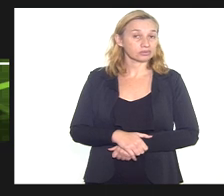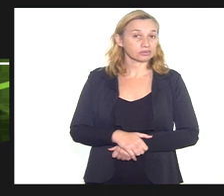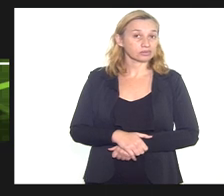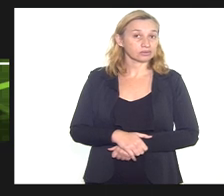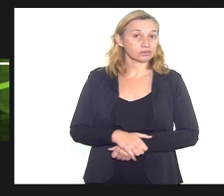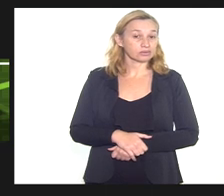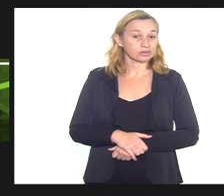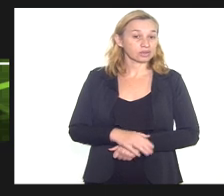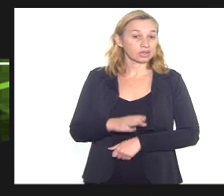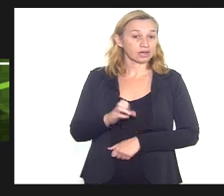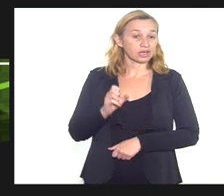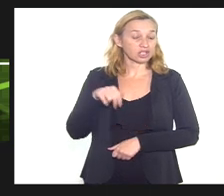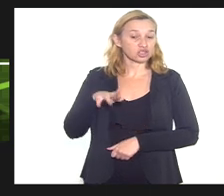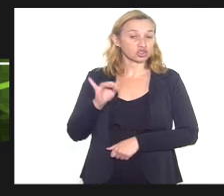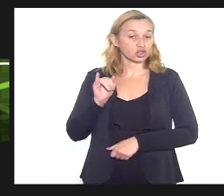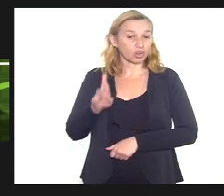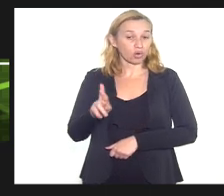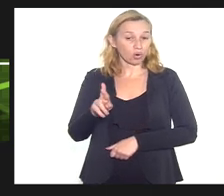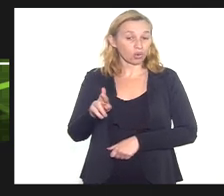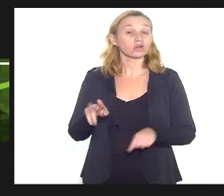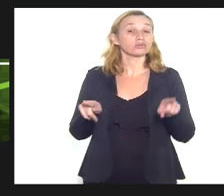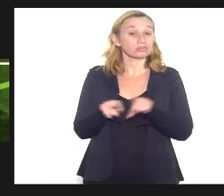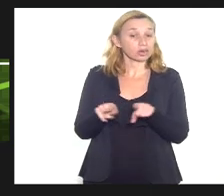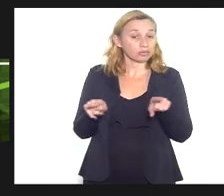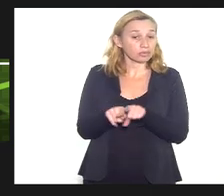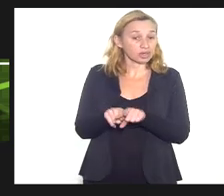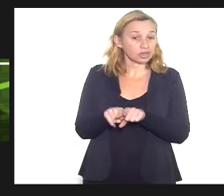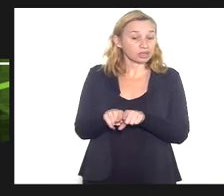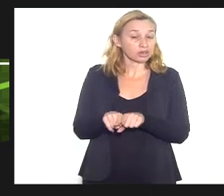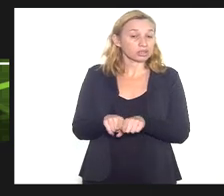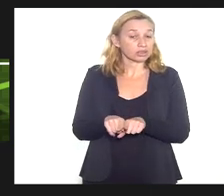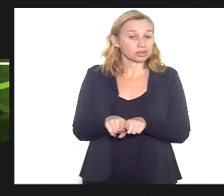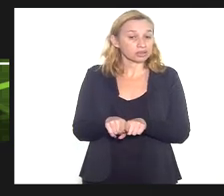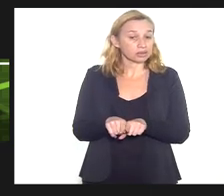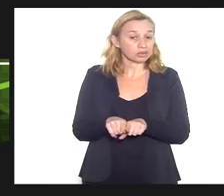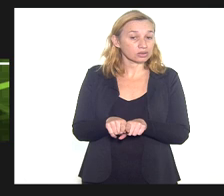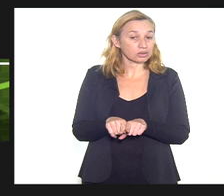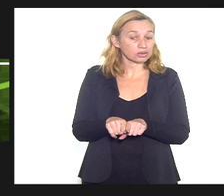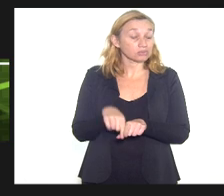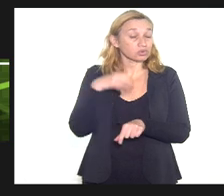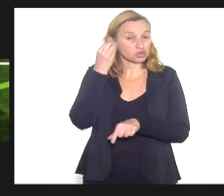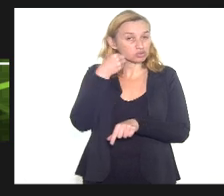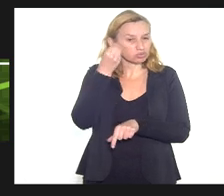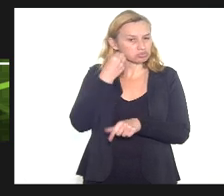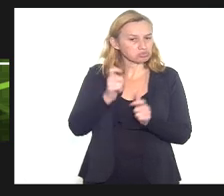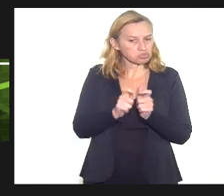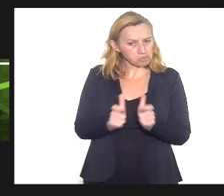a Equinor também detém uma vasta experiência